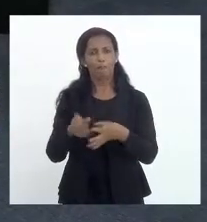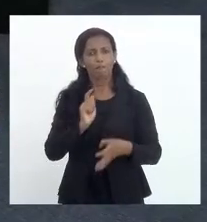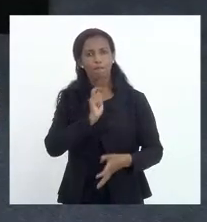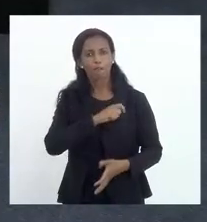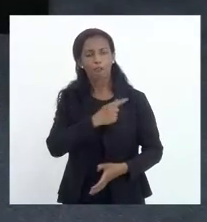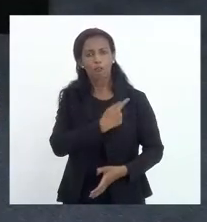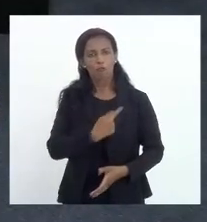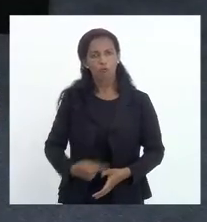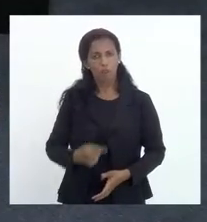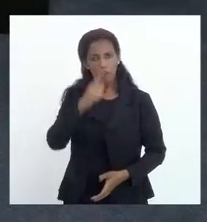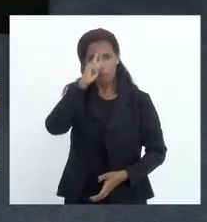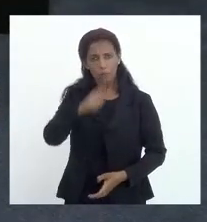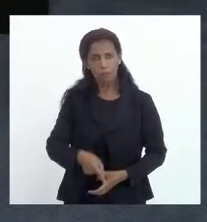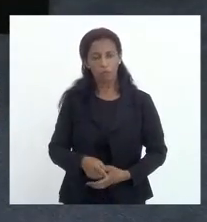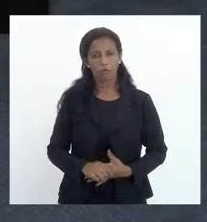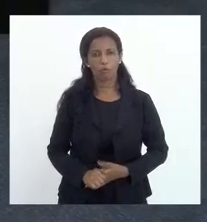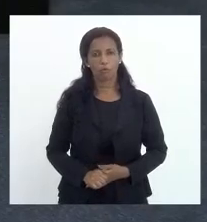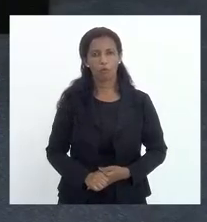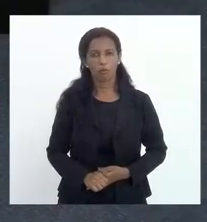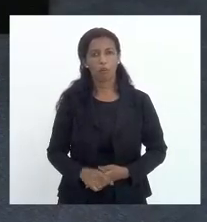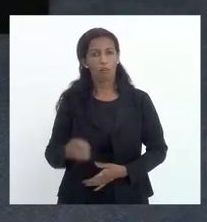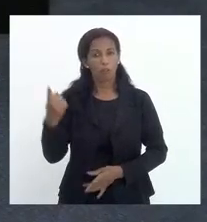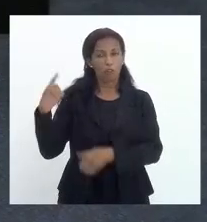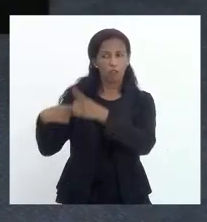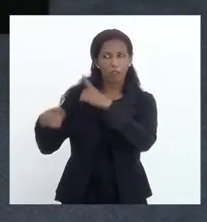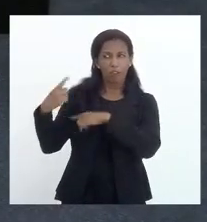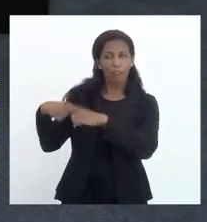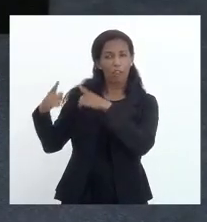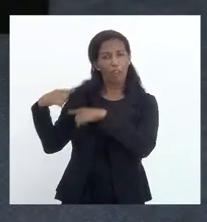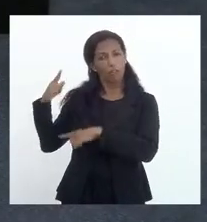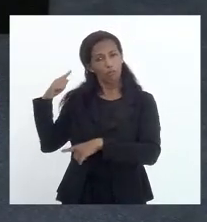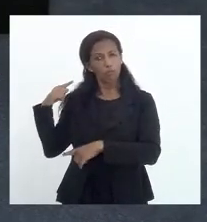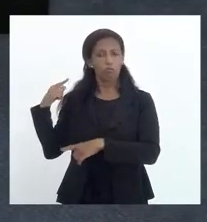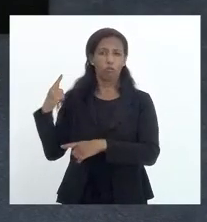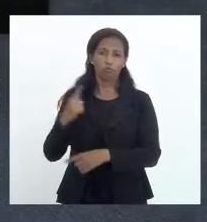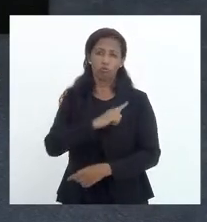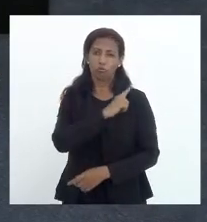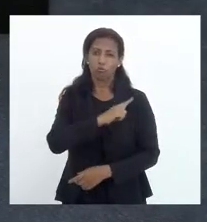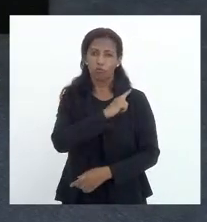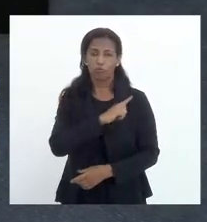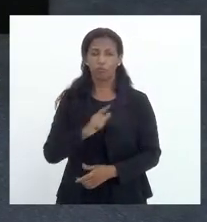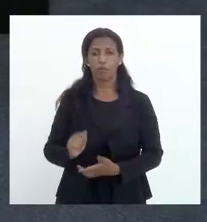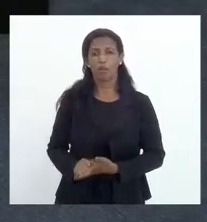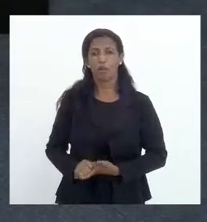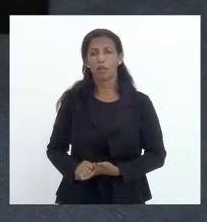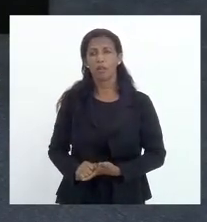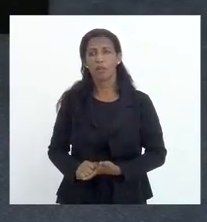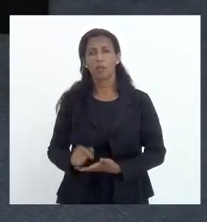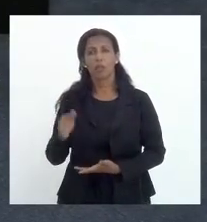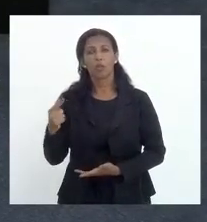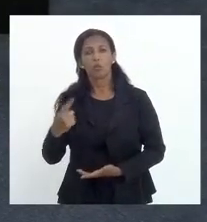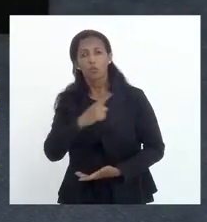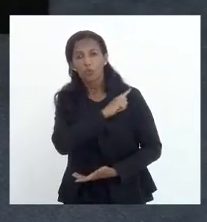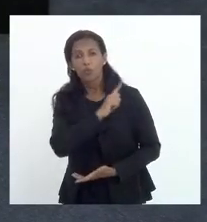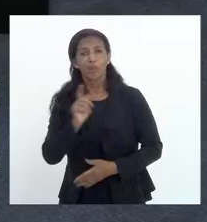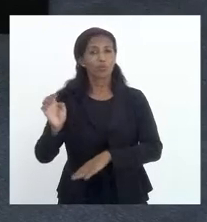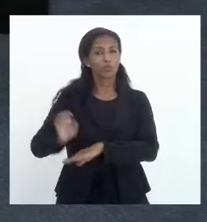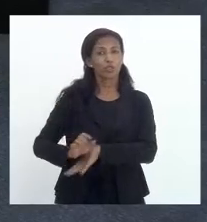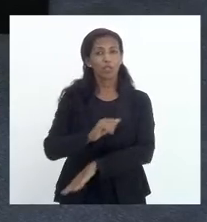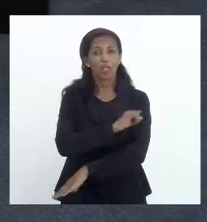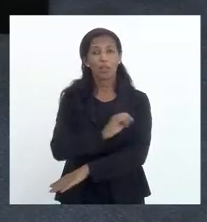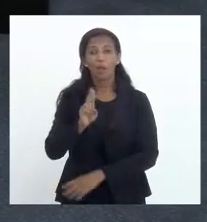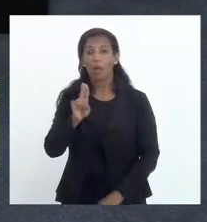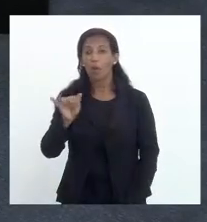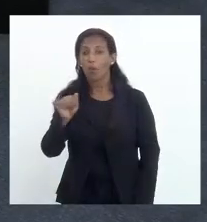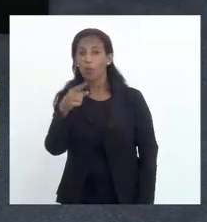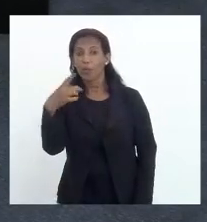que o governo mandou, que é fruto já dos outros governos, é fruto da subserviência do governo do Estado do Rio de Janeiro, a